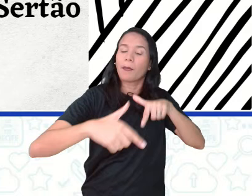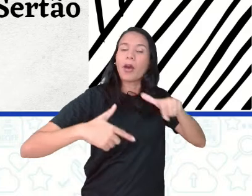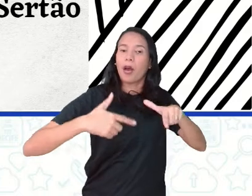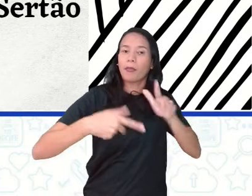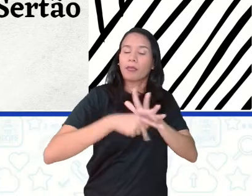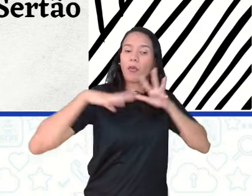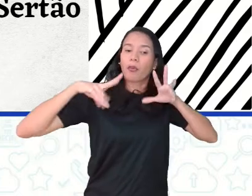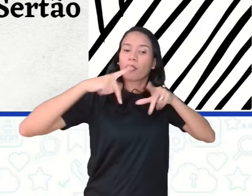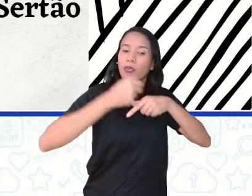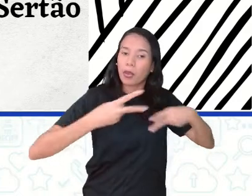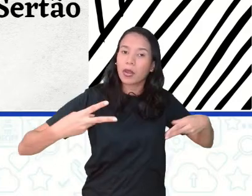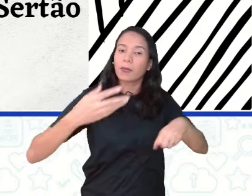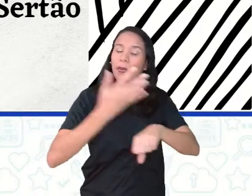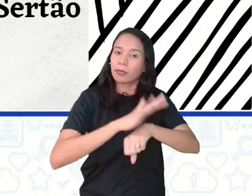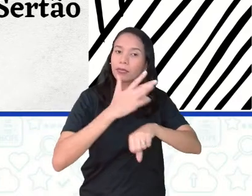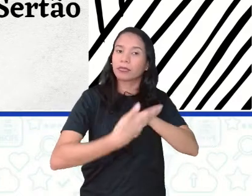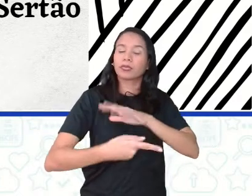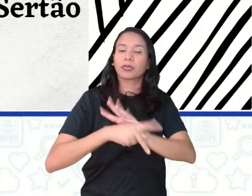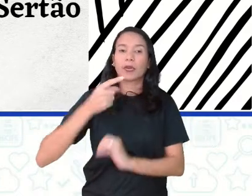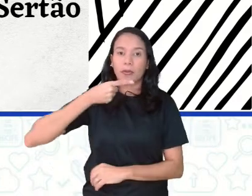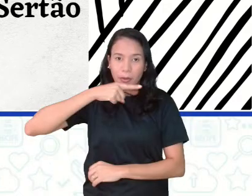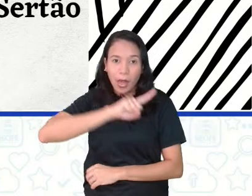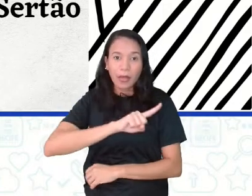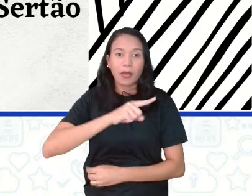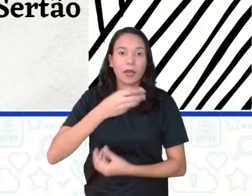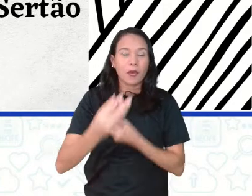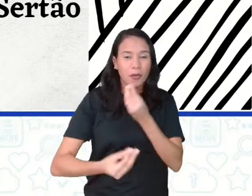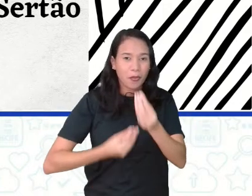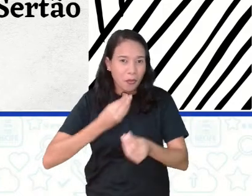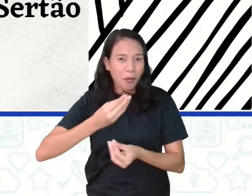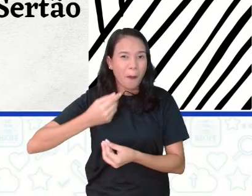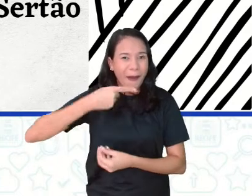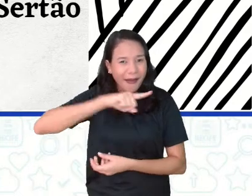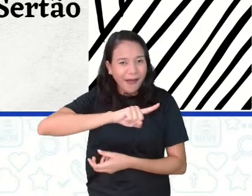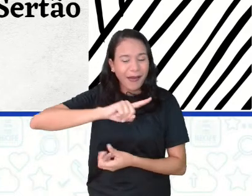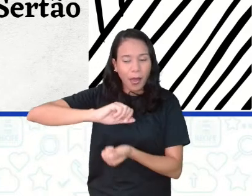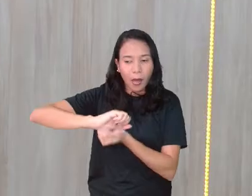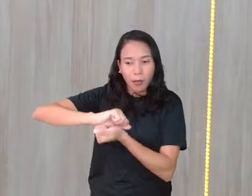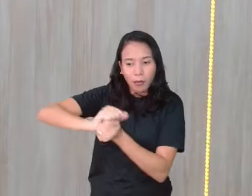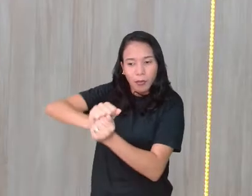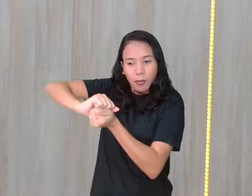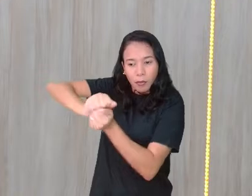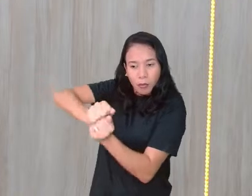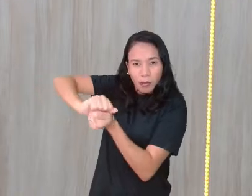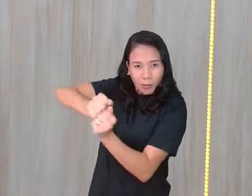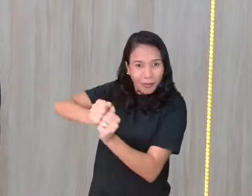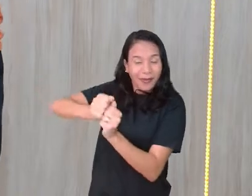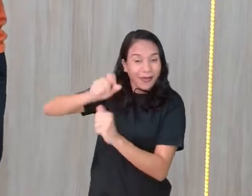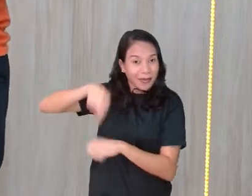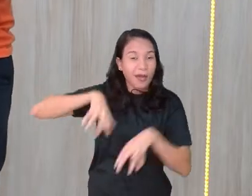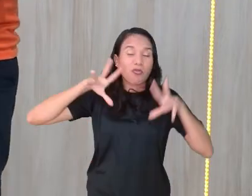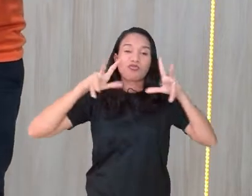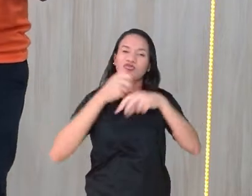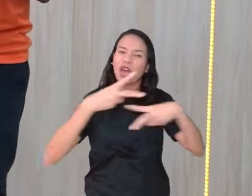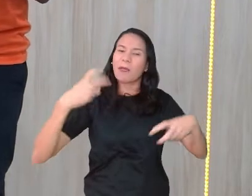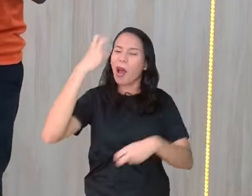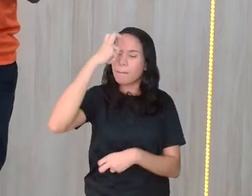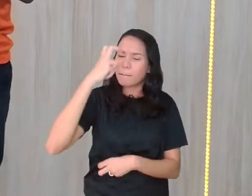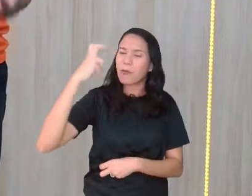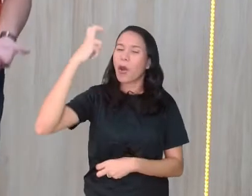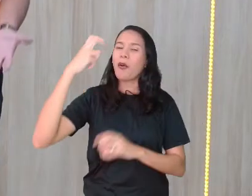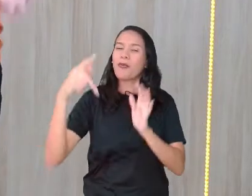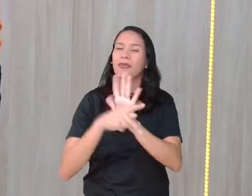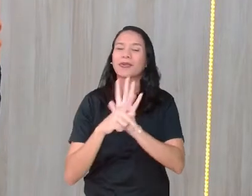né, na produção de cana-de-açúcar, para fazer a moagem. Esses animais, muito espertos, né, na época que